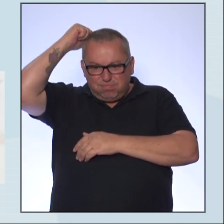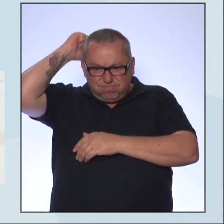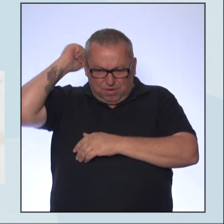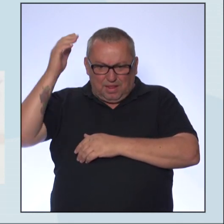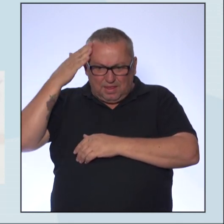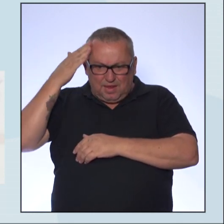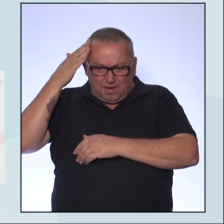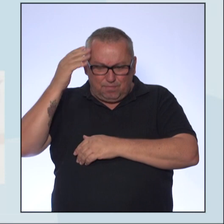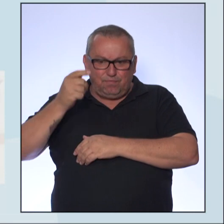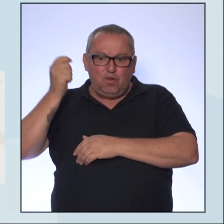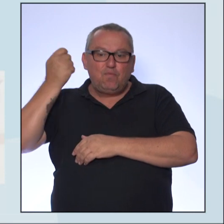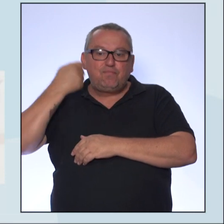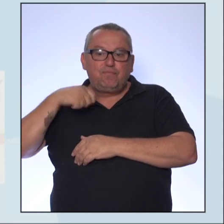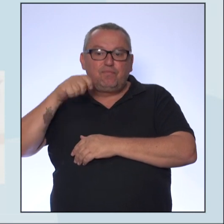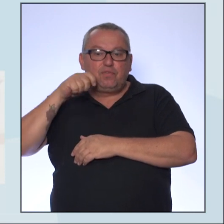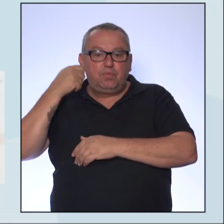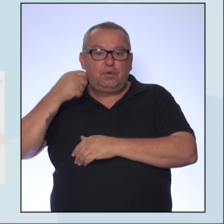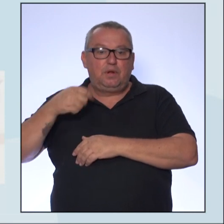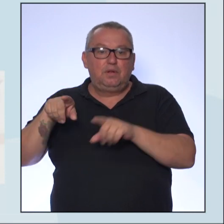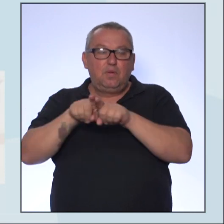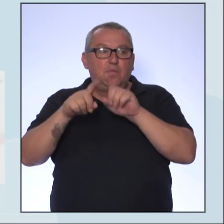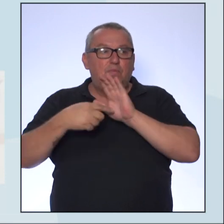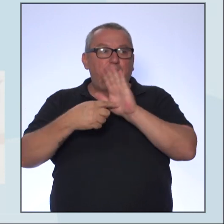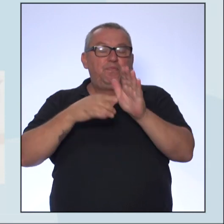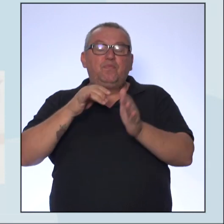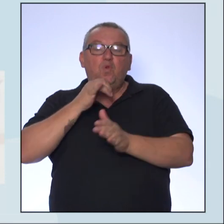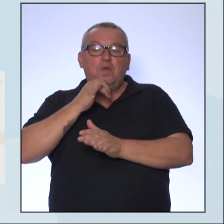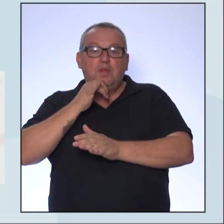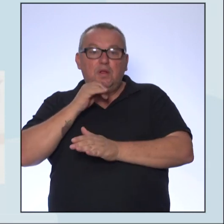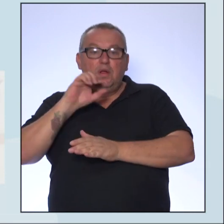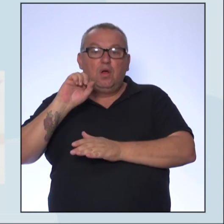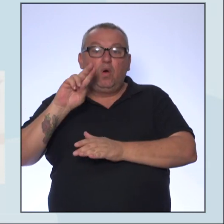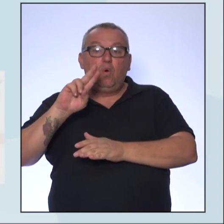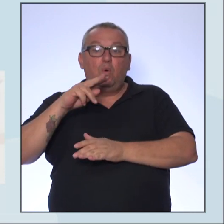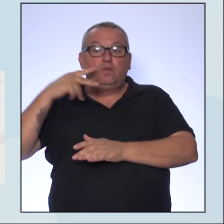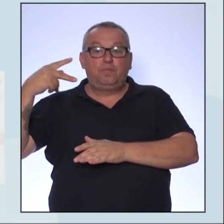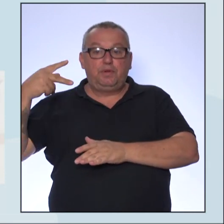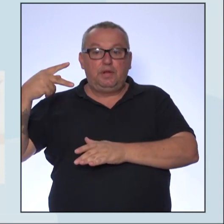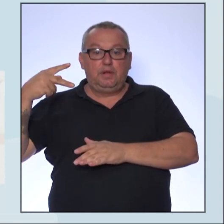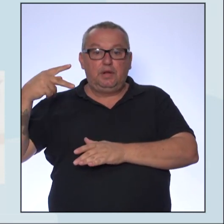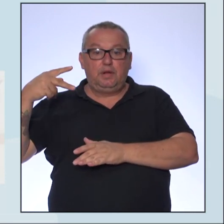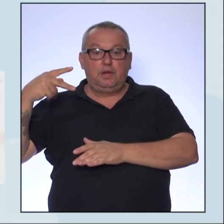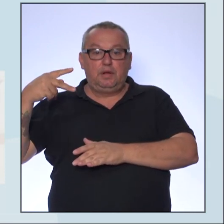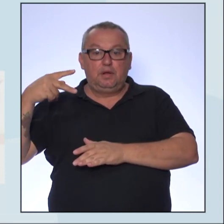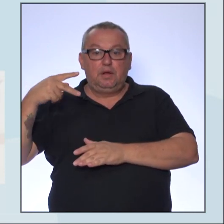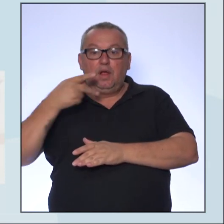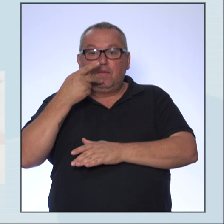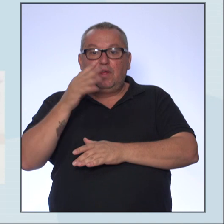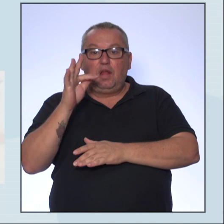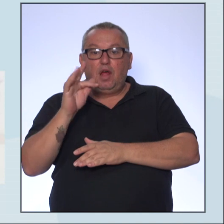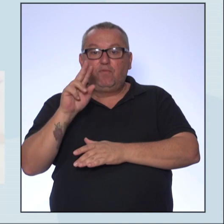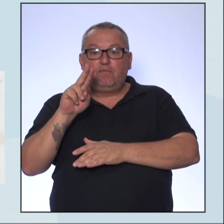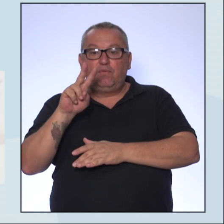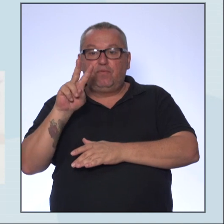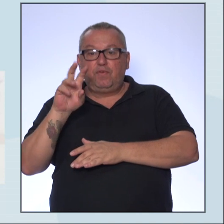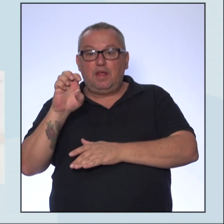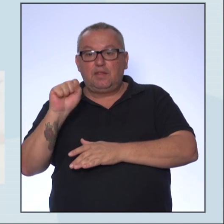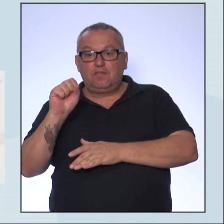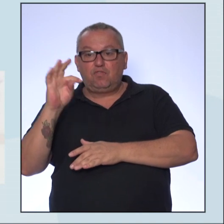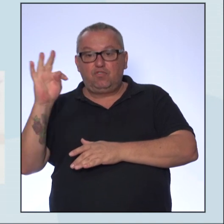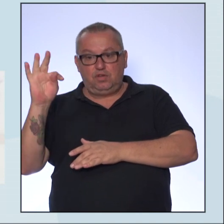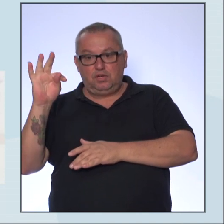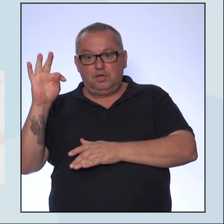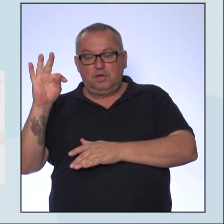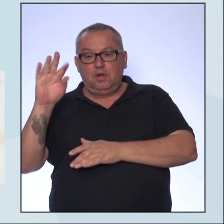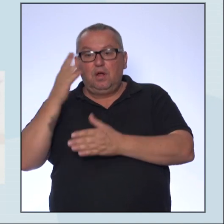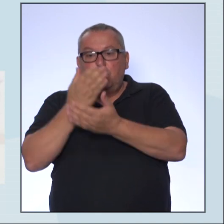próprio vestibular. Aqui eu estou colocando um exemplo, que é o vestibular da USP, chamado FUVEST. É a prova para você estudar